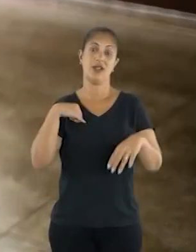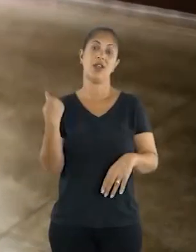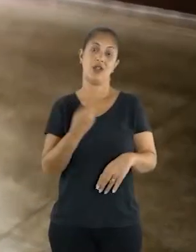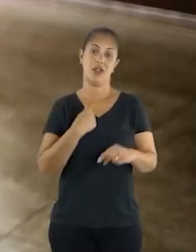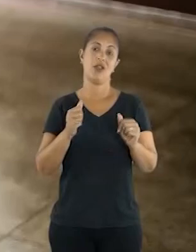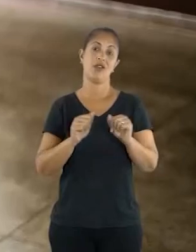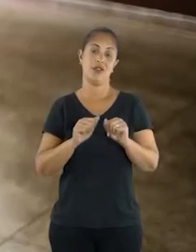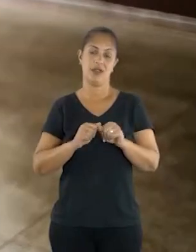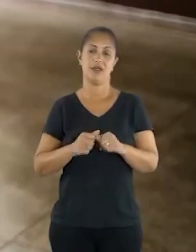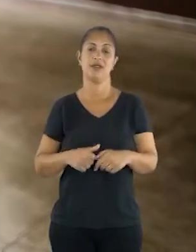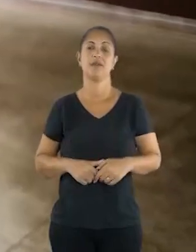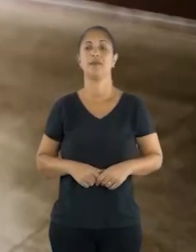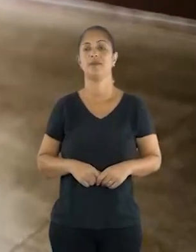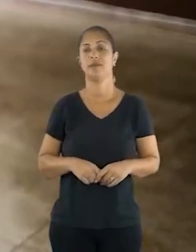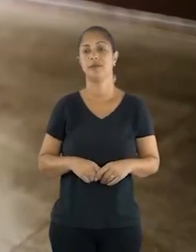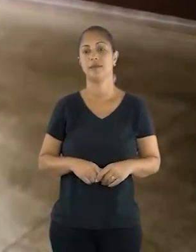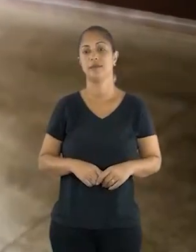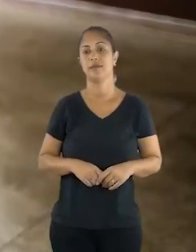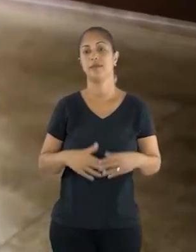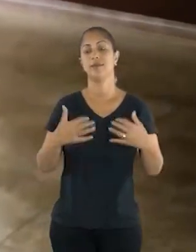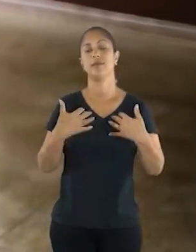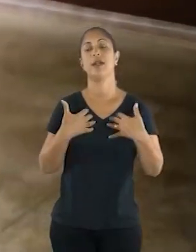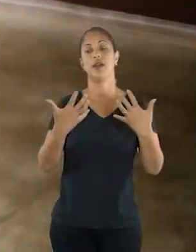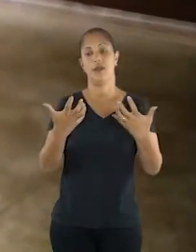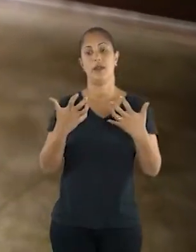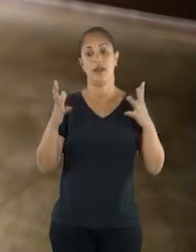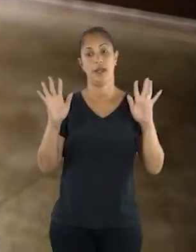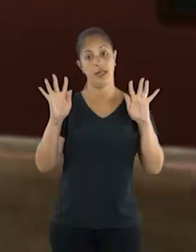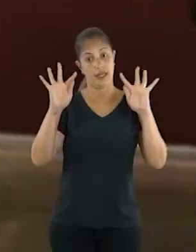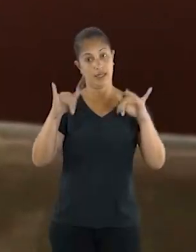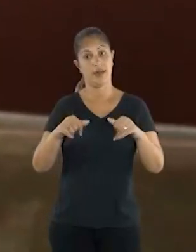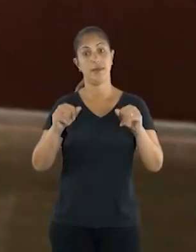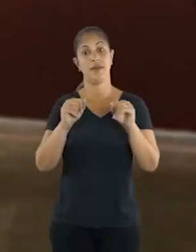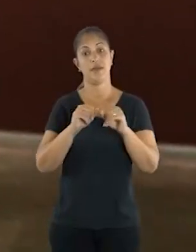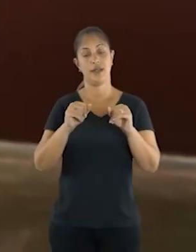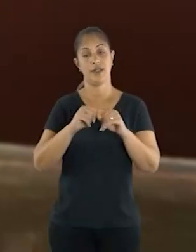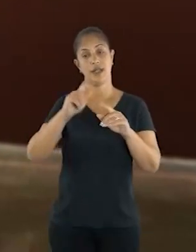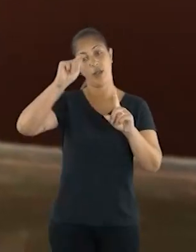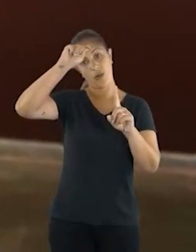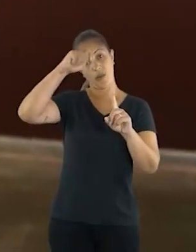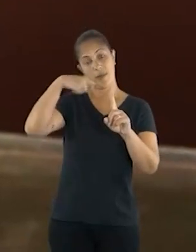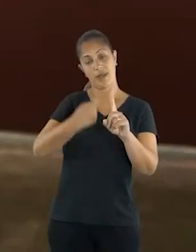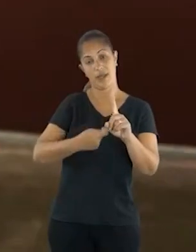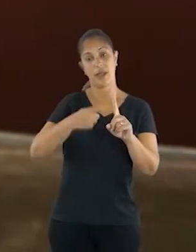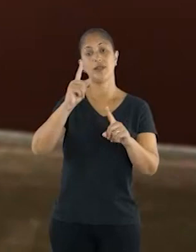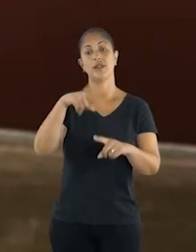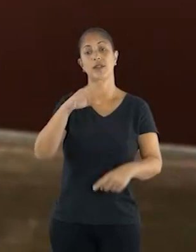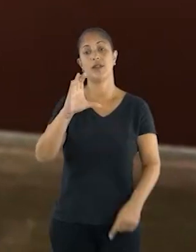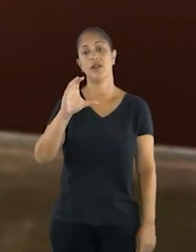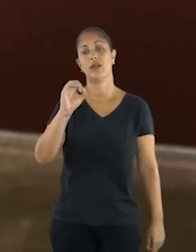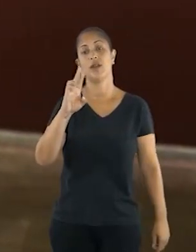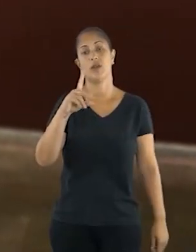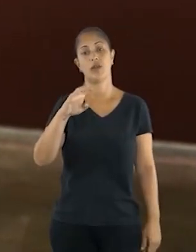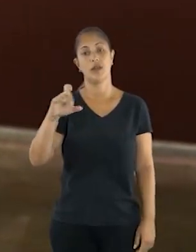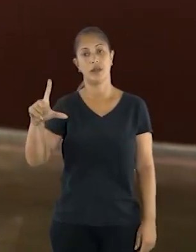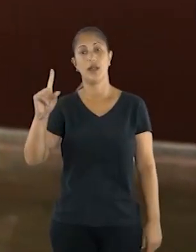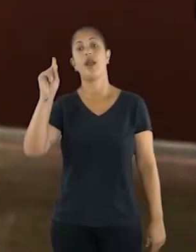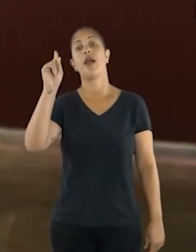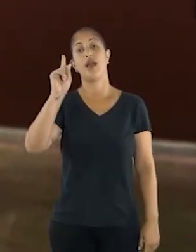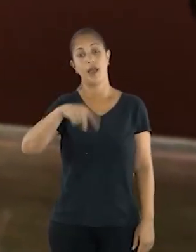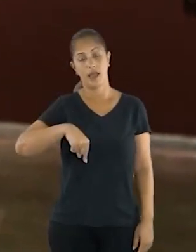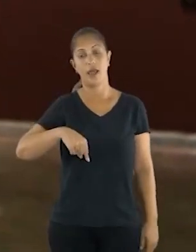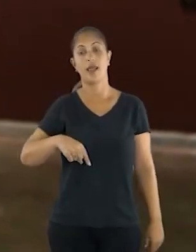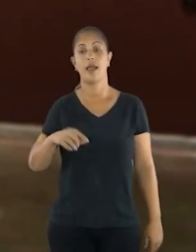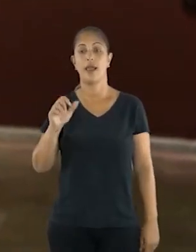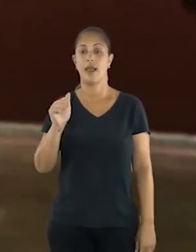gente fez. Então eu queria terminar fazendo uma homenagem ao cordel, que é